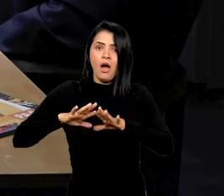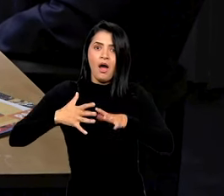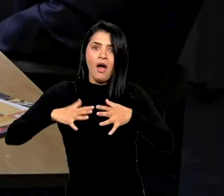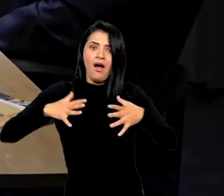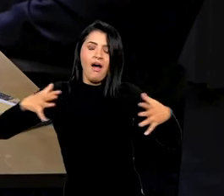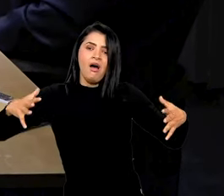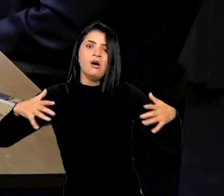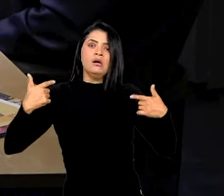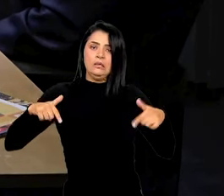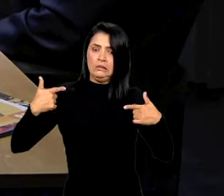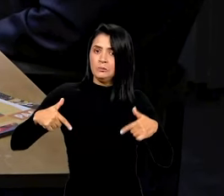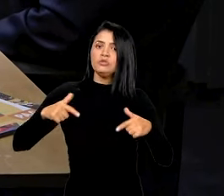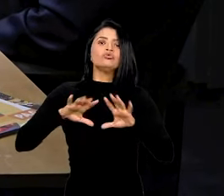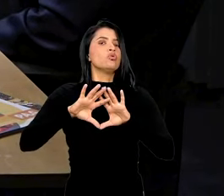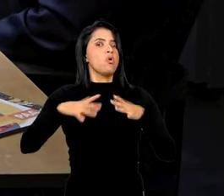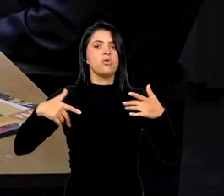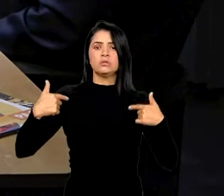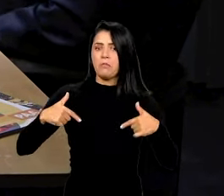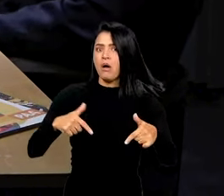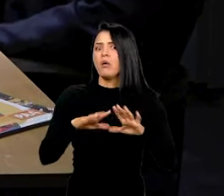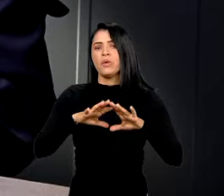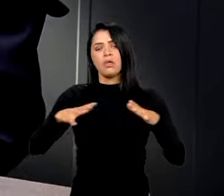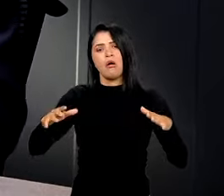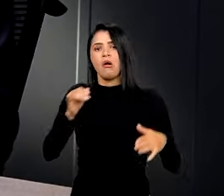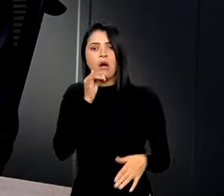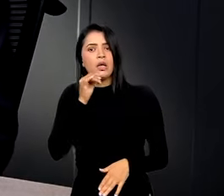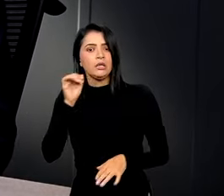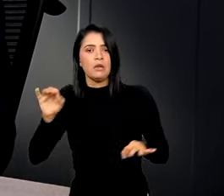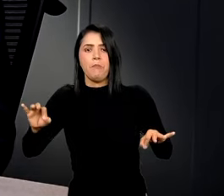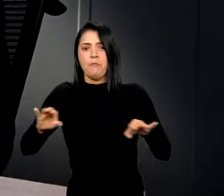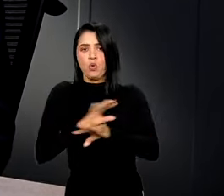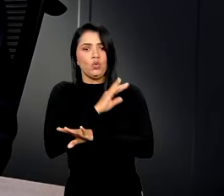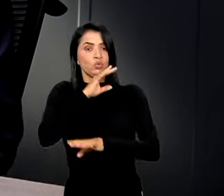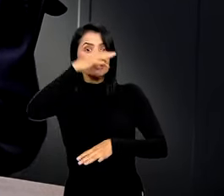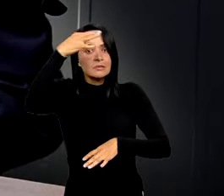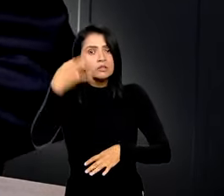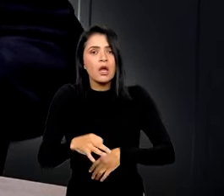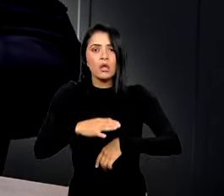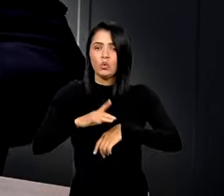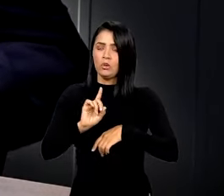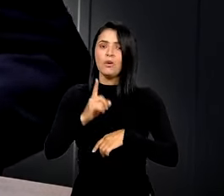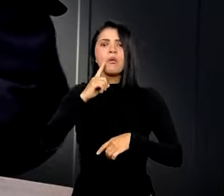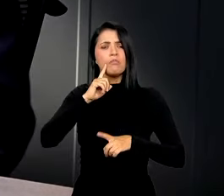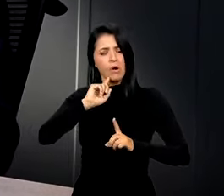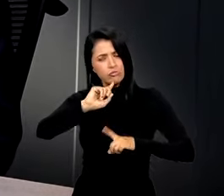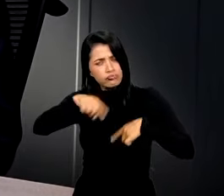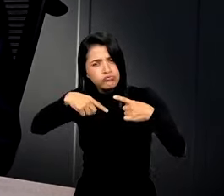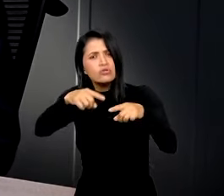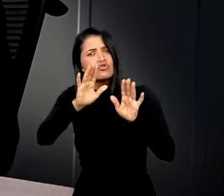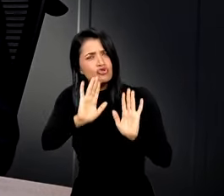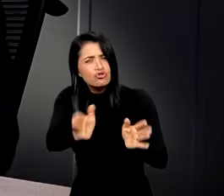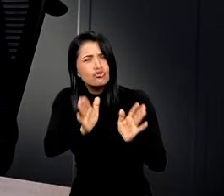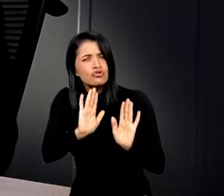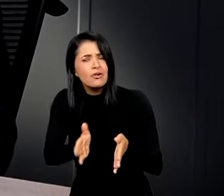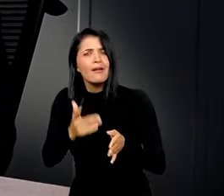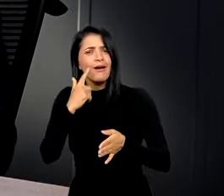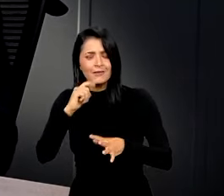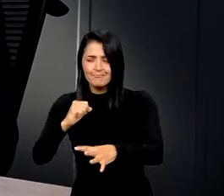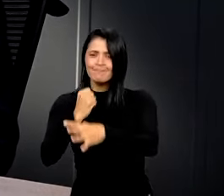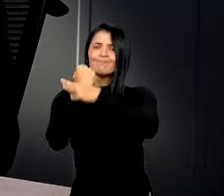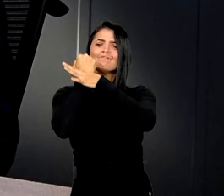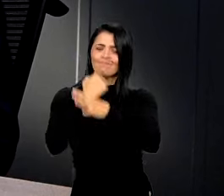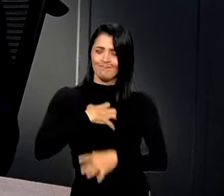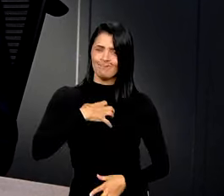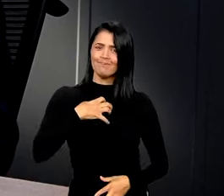expansão, necessidade de expansão de serviço, ainda não chegamos no ponto ideal, mas nós estamos avançando com muita